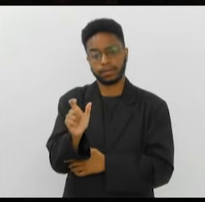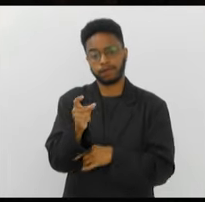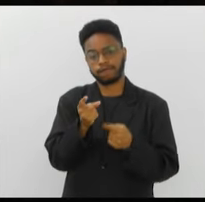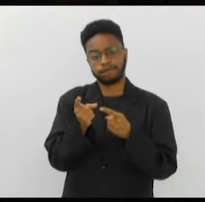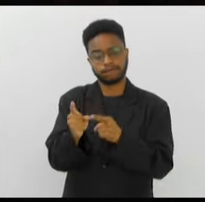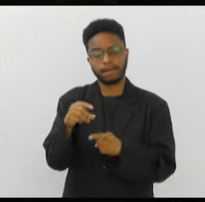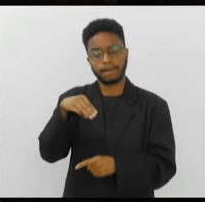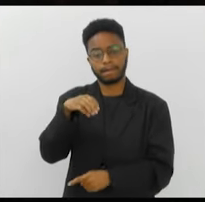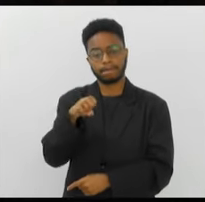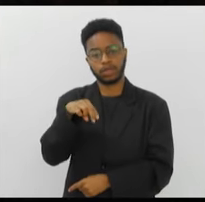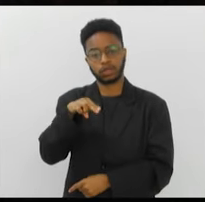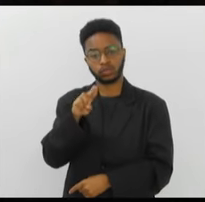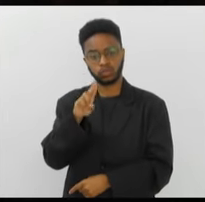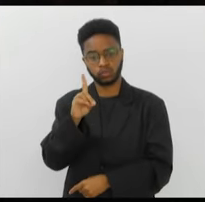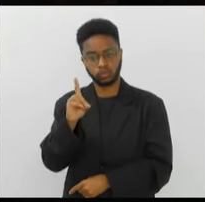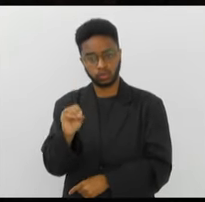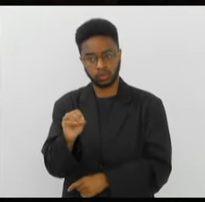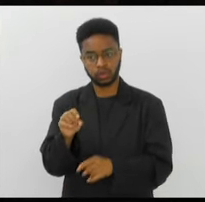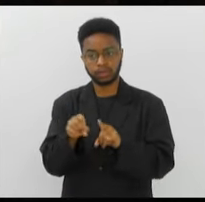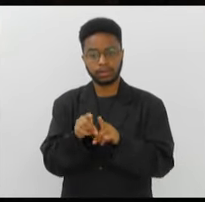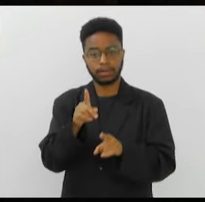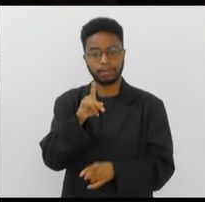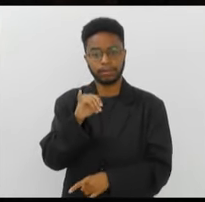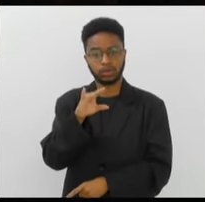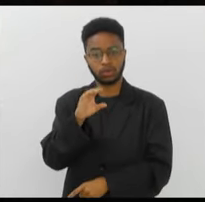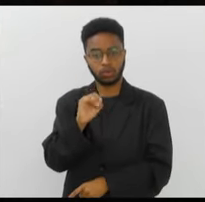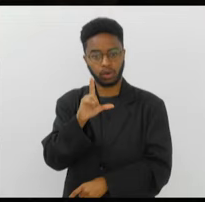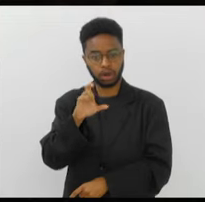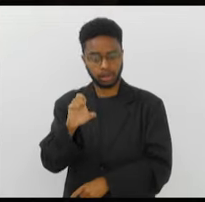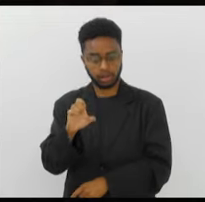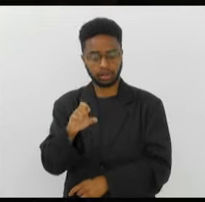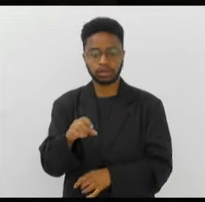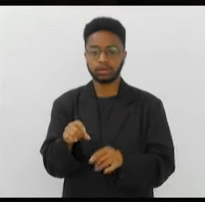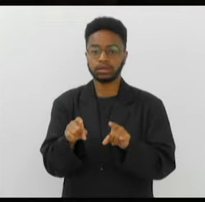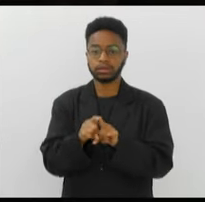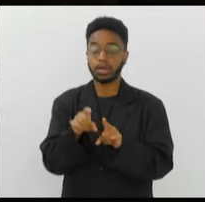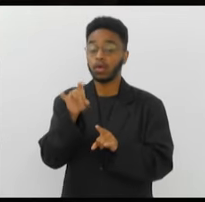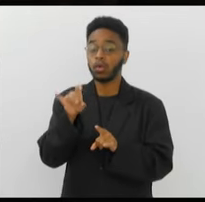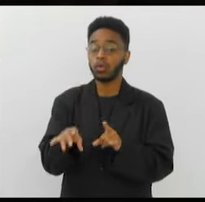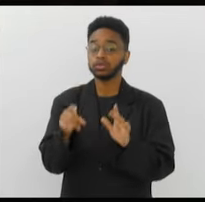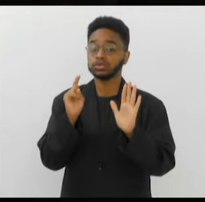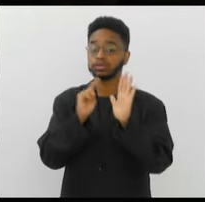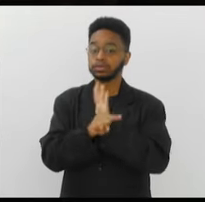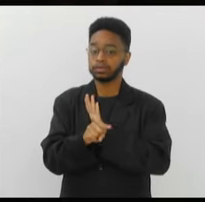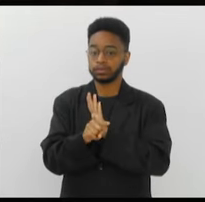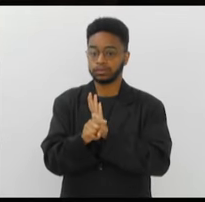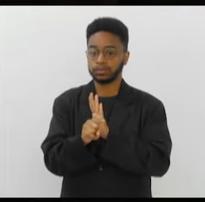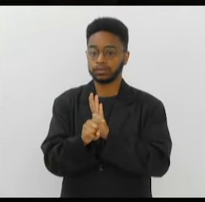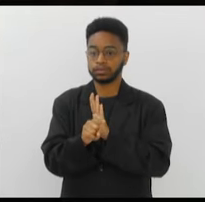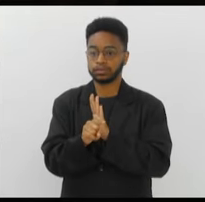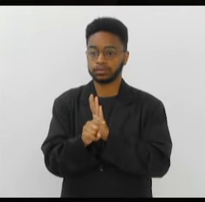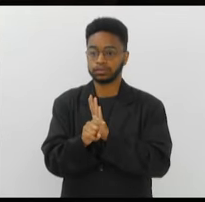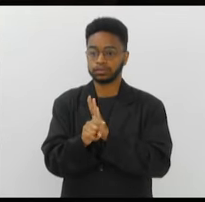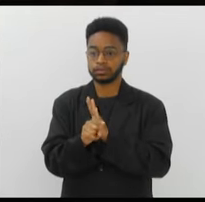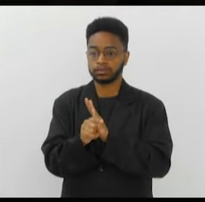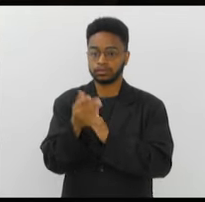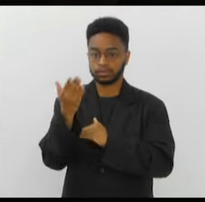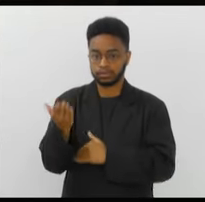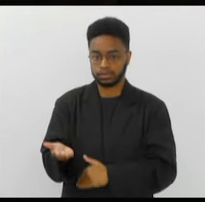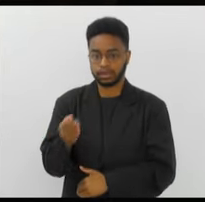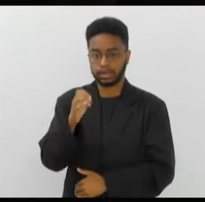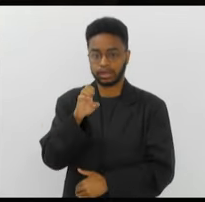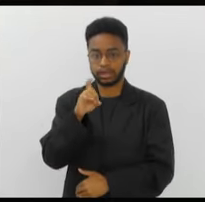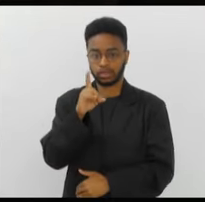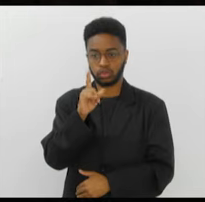É menudo, é picolé. E a última pergunta que faço para o senhor